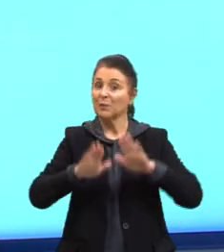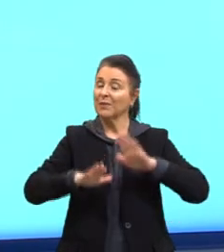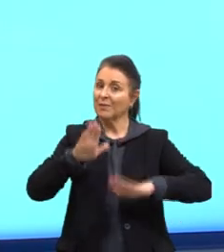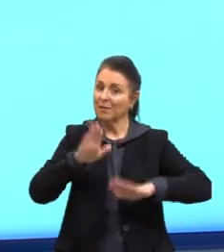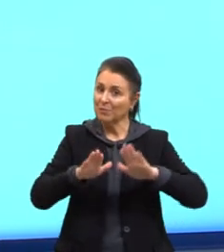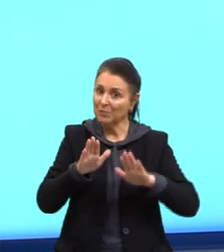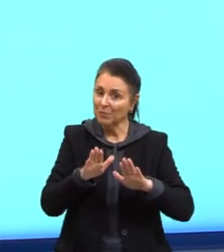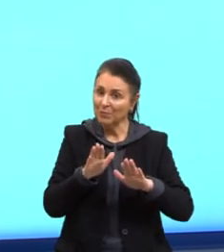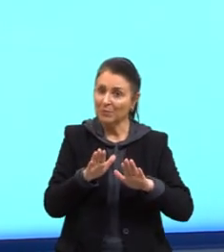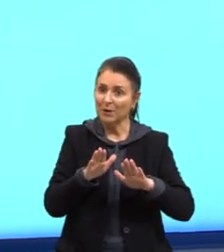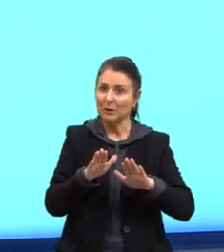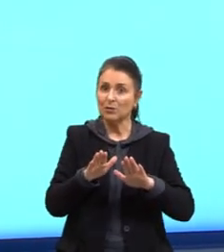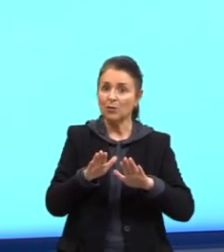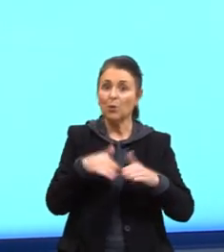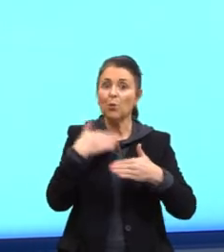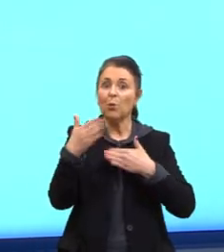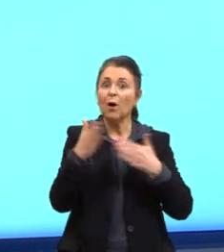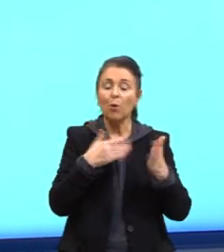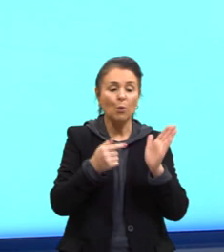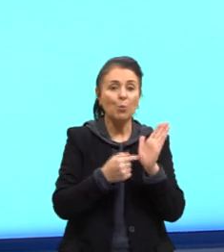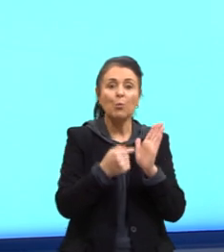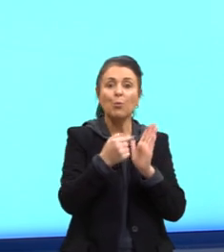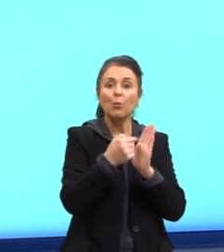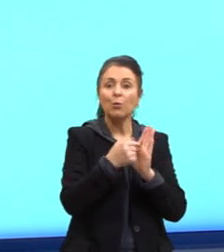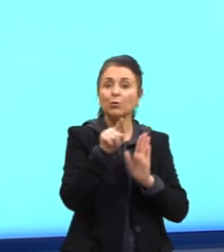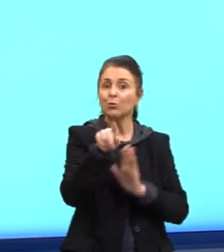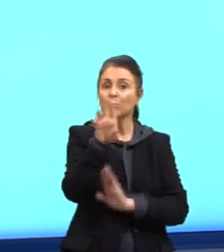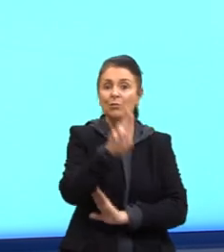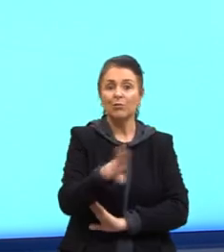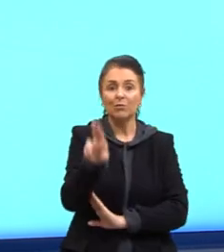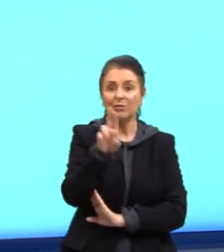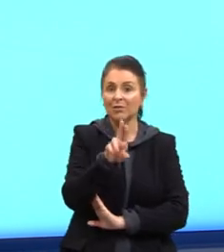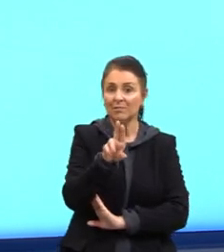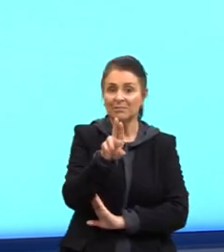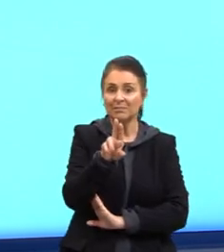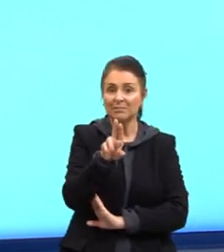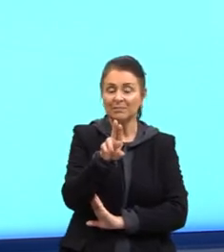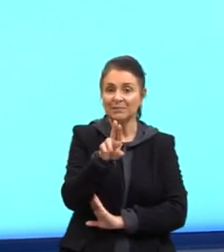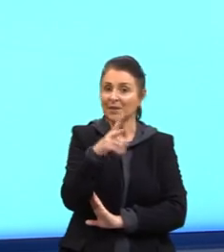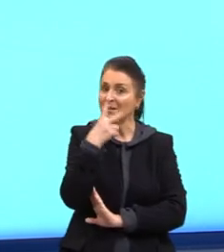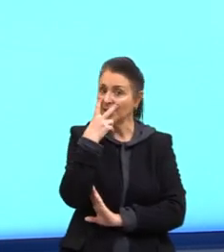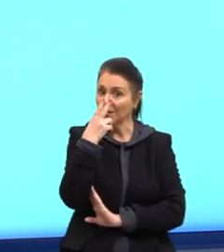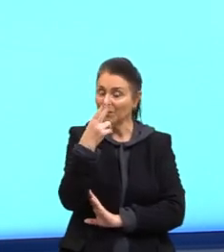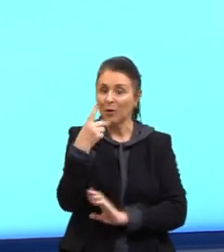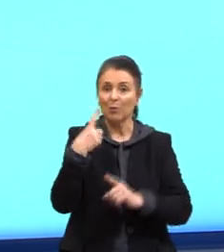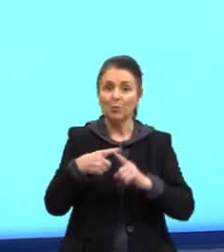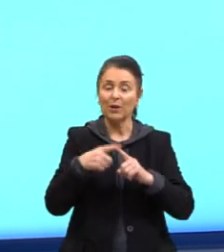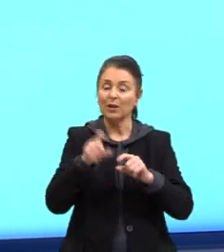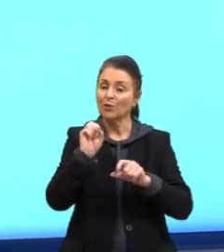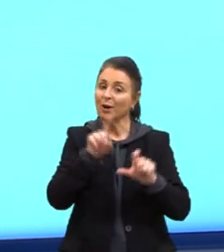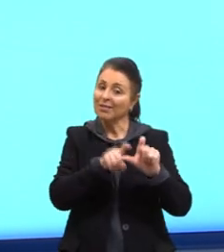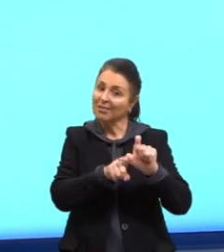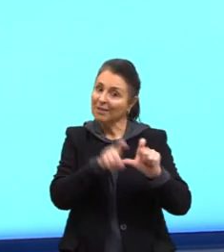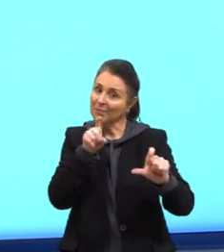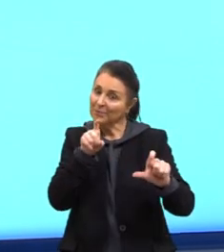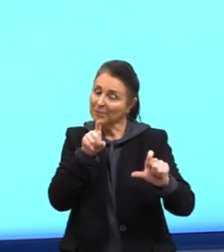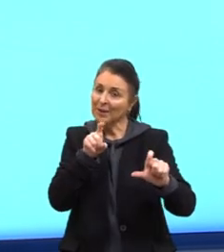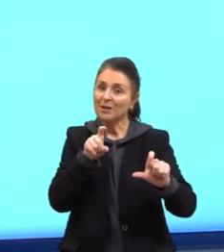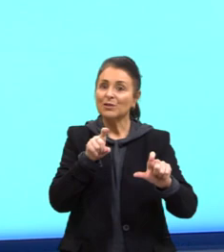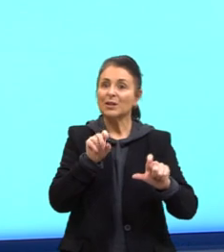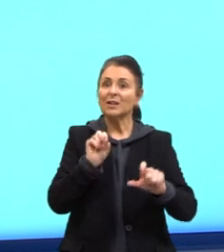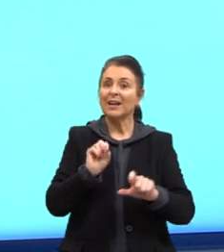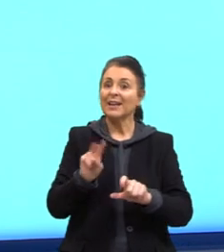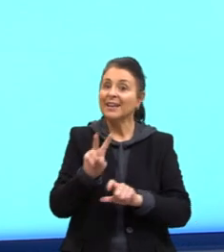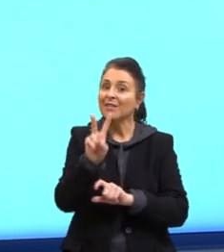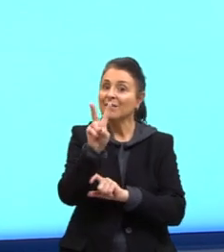se eu pego esse aqui ou esse aqui de fora ela é igual porque ela depende somente de si